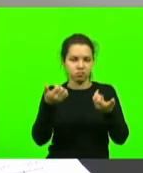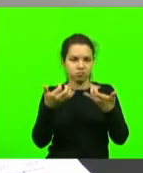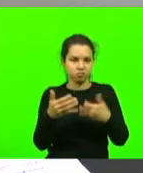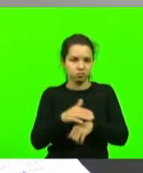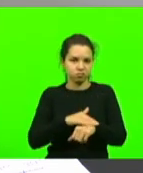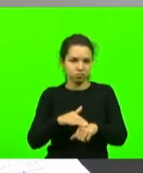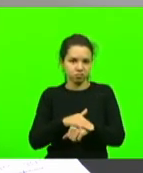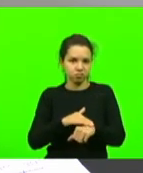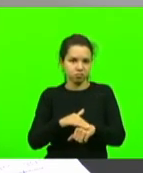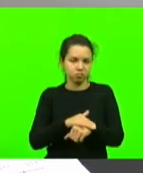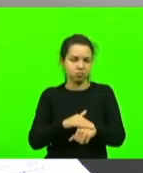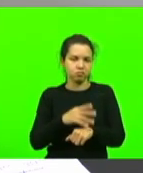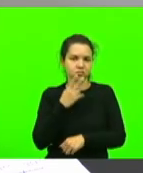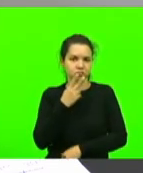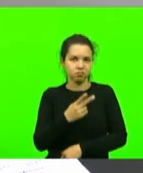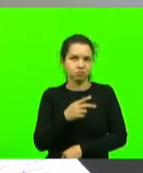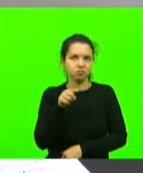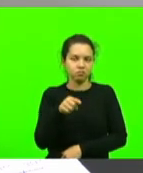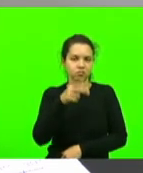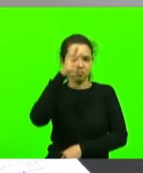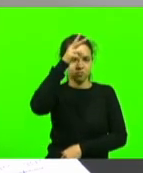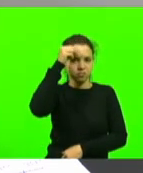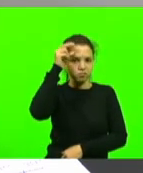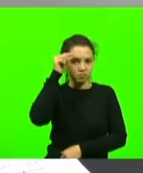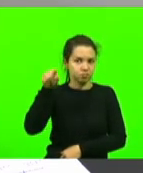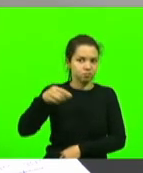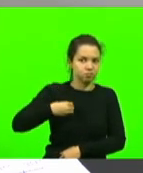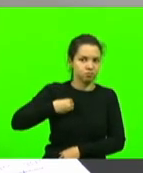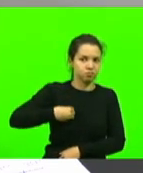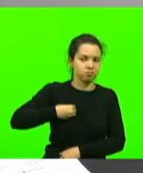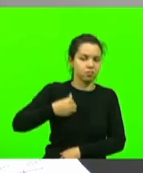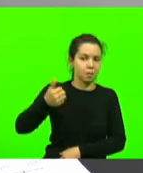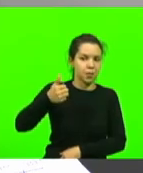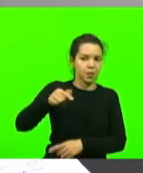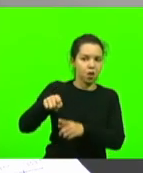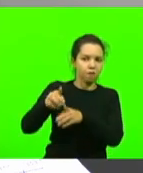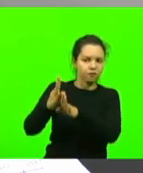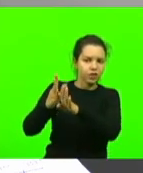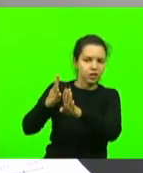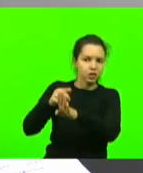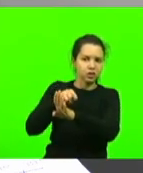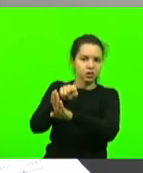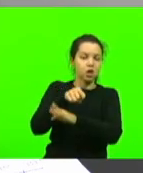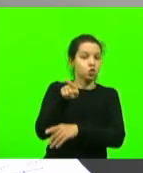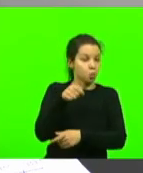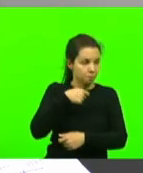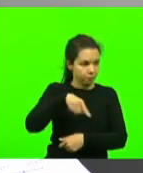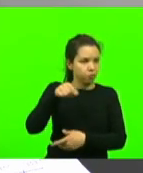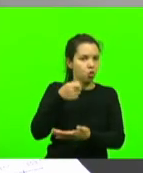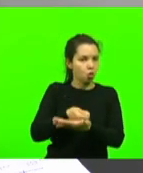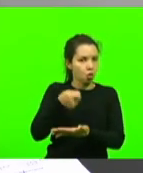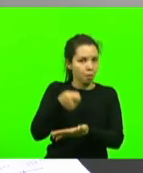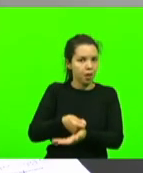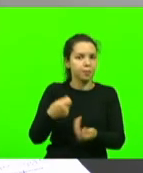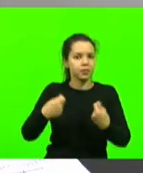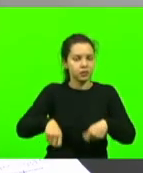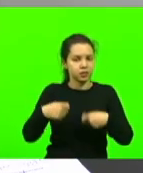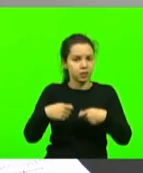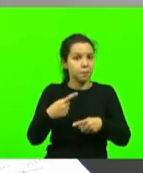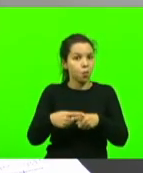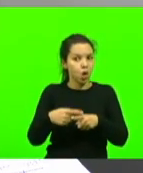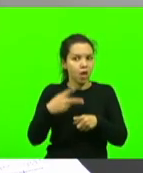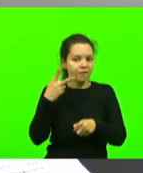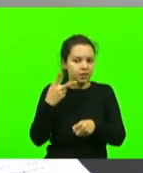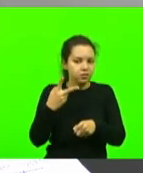conversar com eles e eles disseram ao prefeito tá aí tá na primeira fila você tem que cobrar dele porque ele ganhou